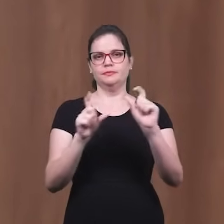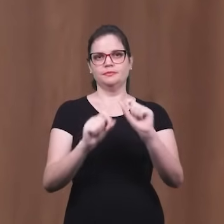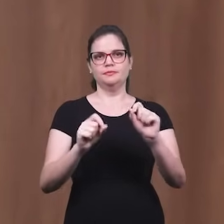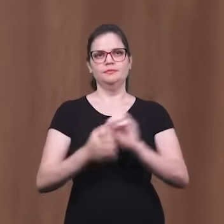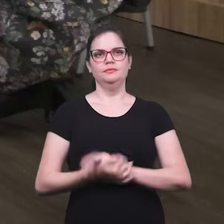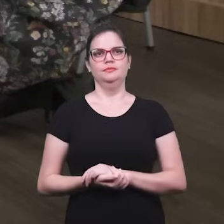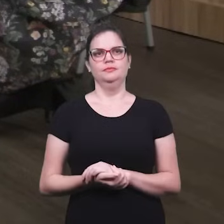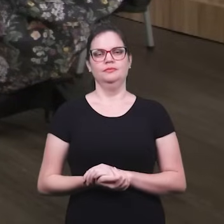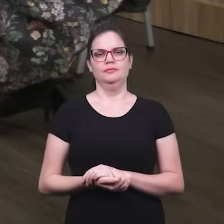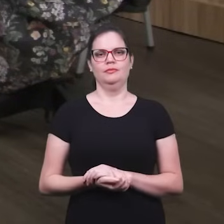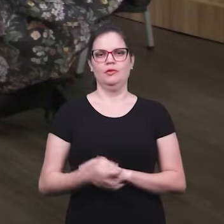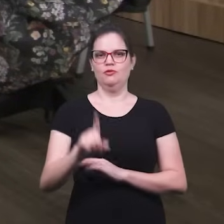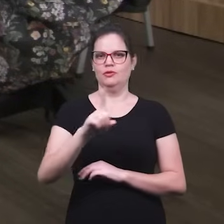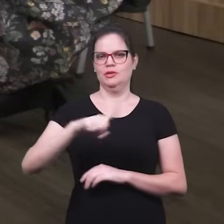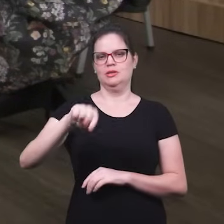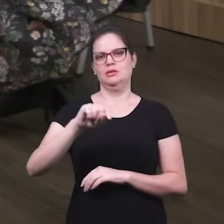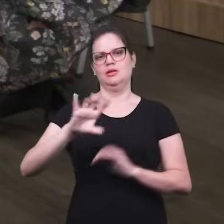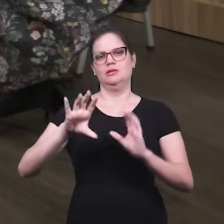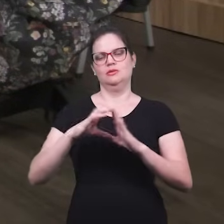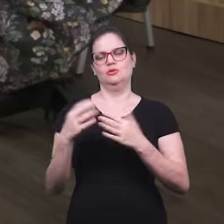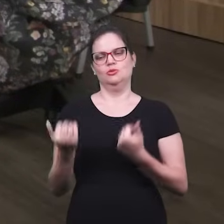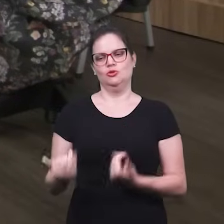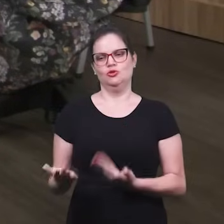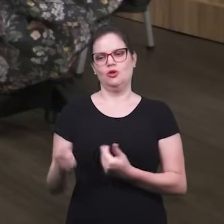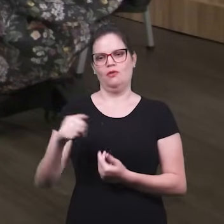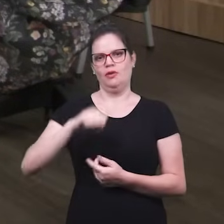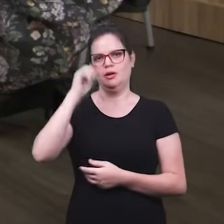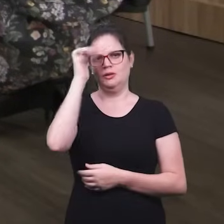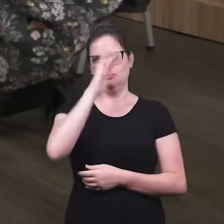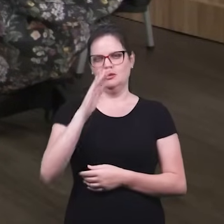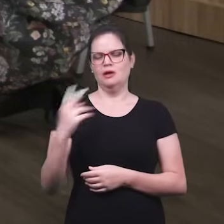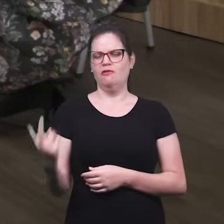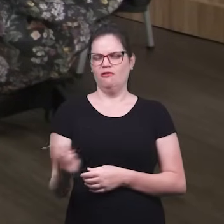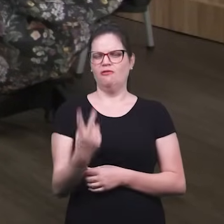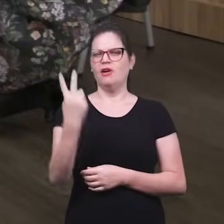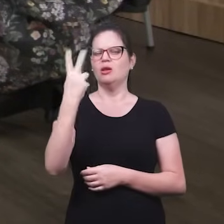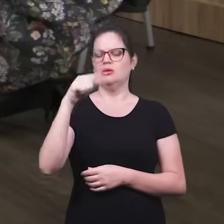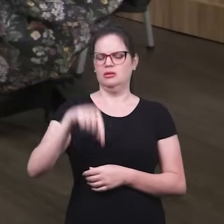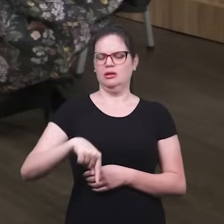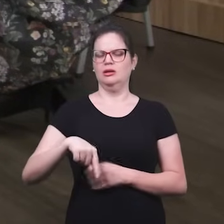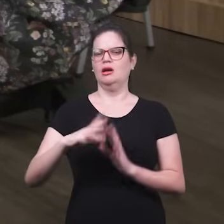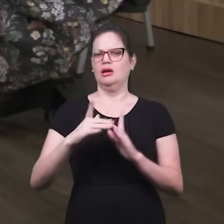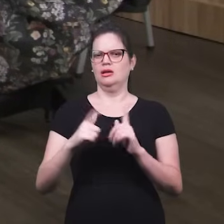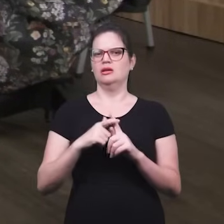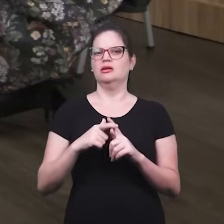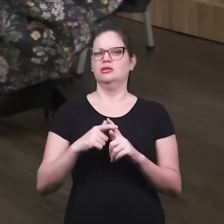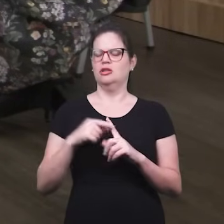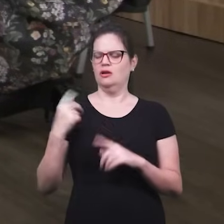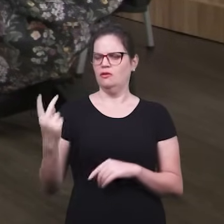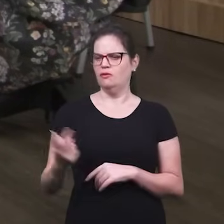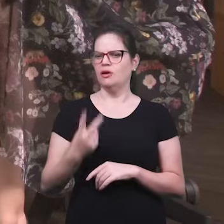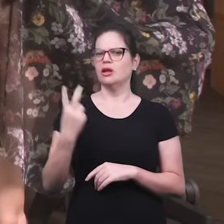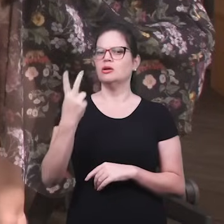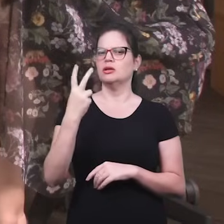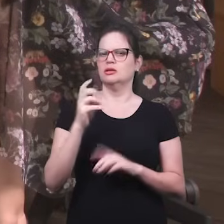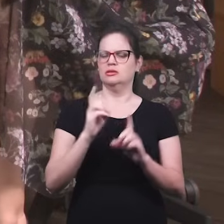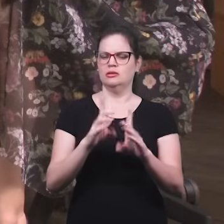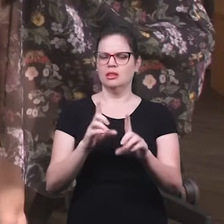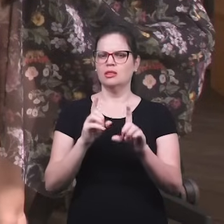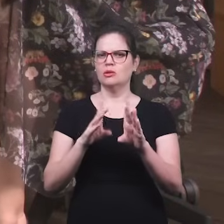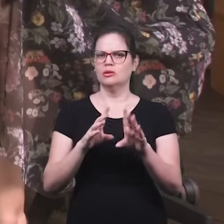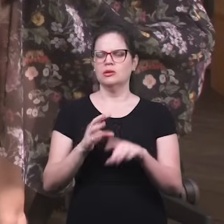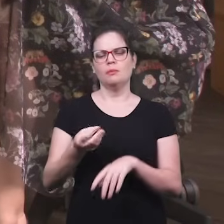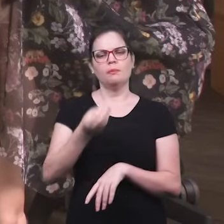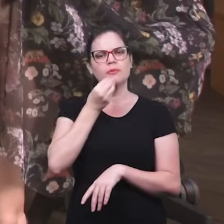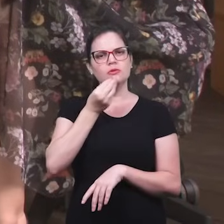Josias, para que vocês jovens aqui no Brasil valorizem esta obra. Valorize as